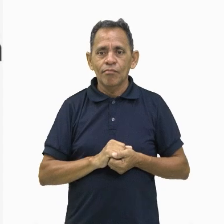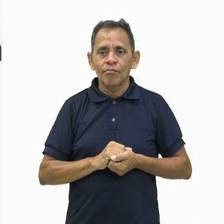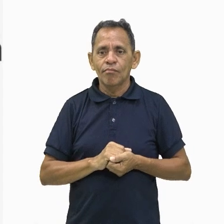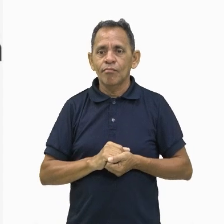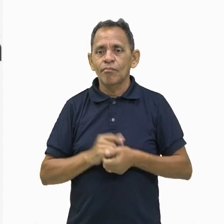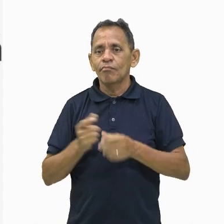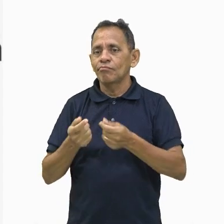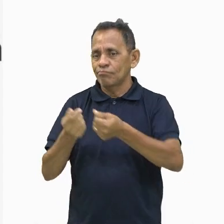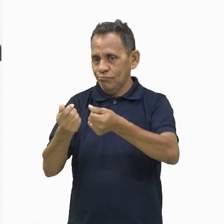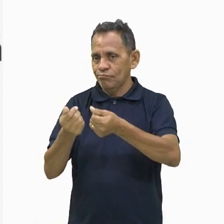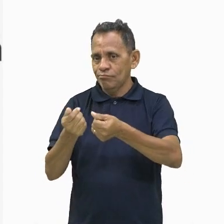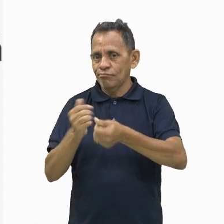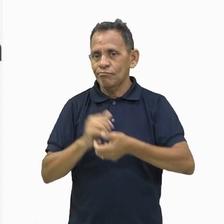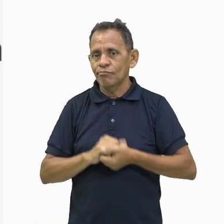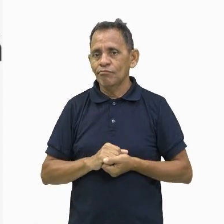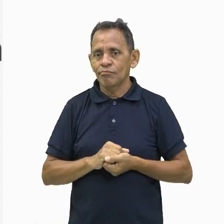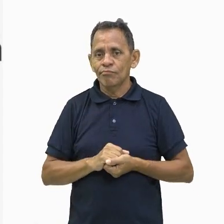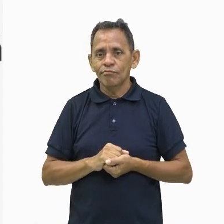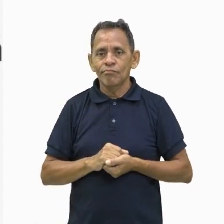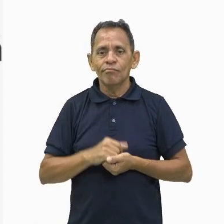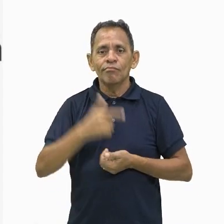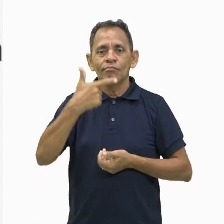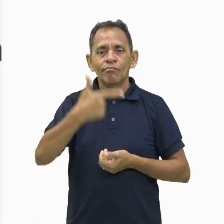final do açaí, nós podemos dizer que ele é